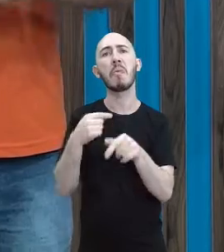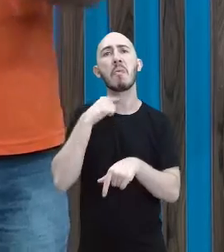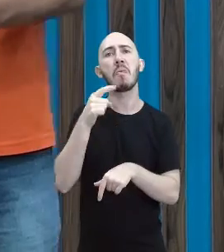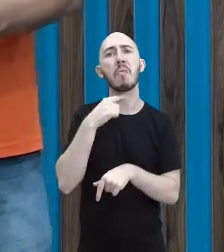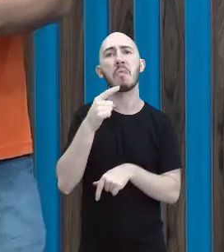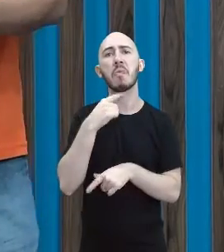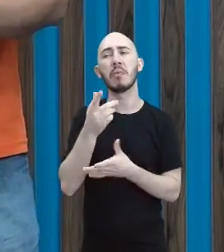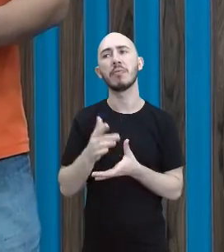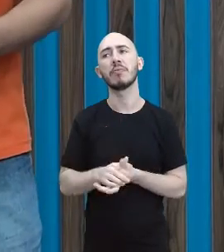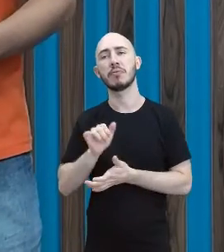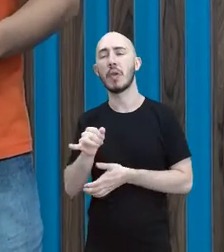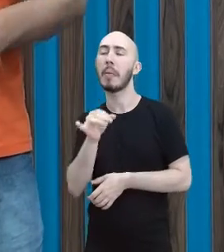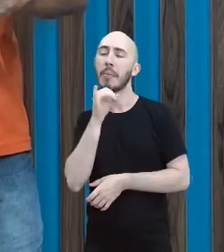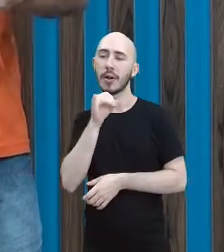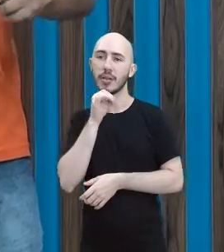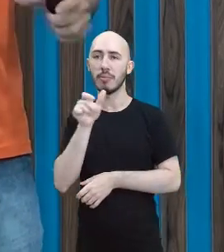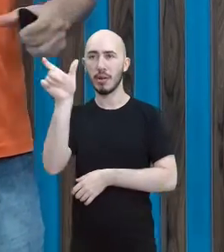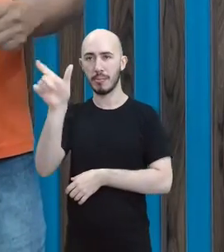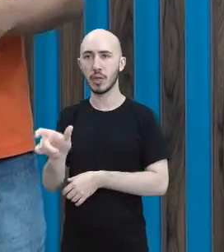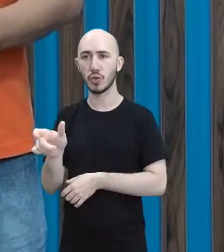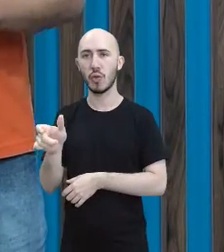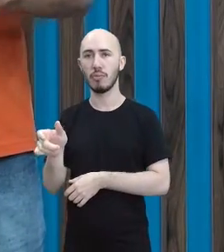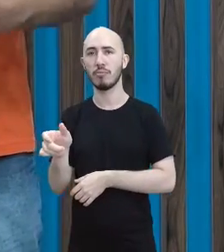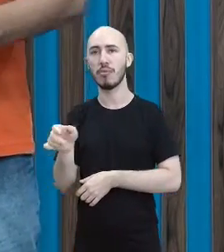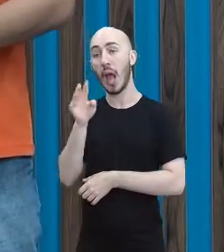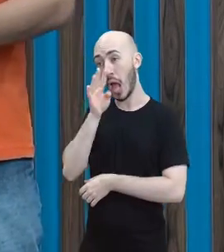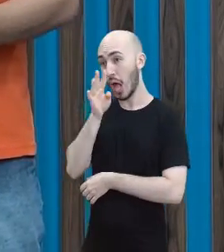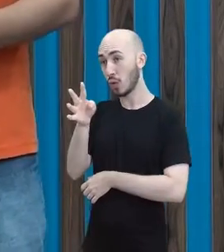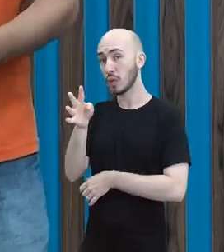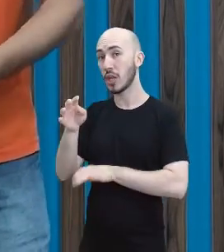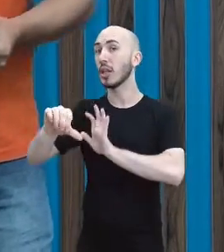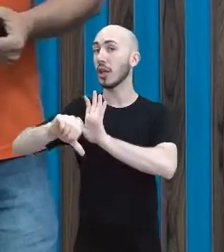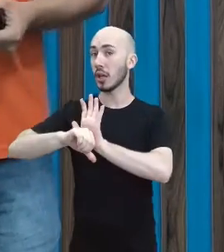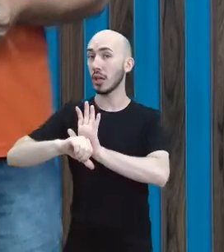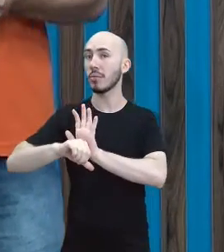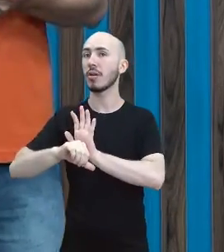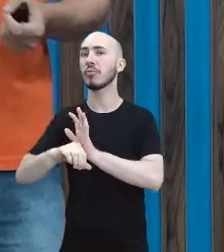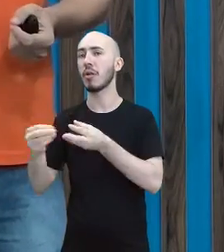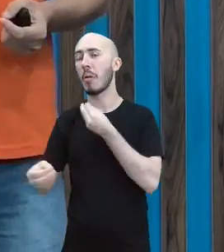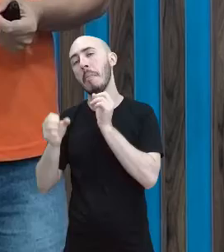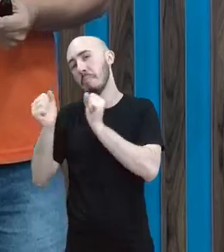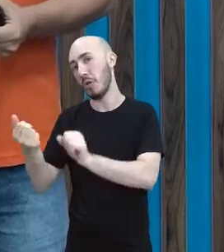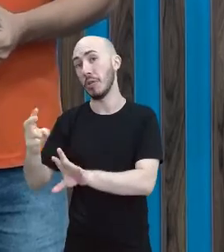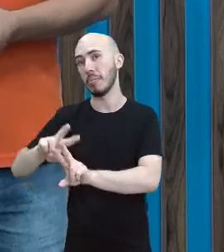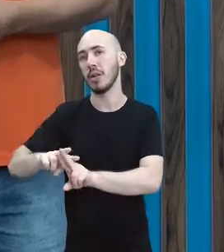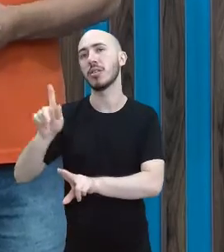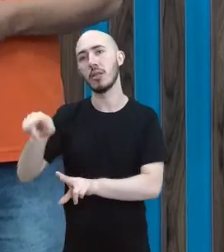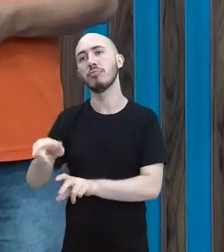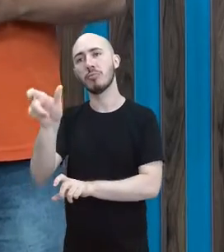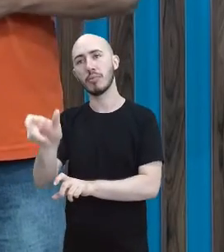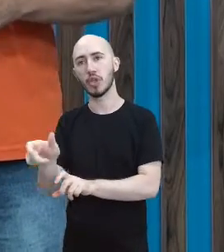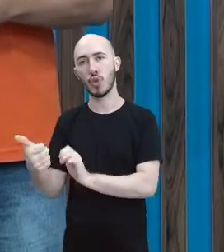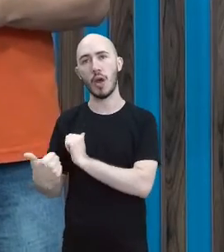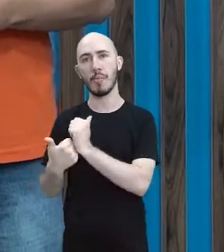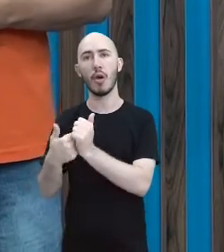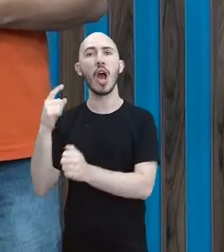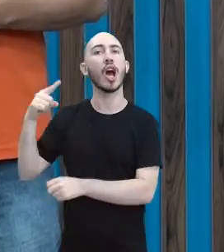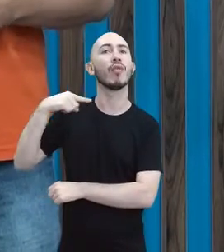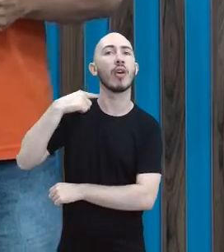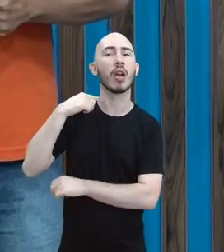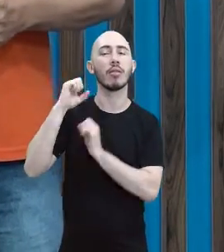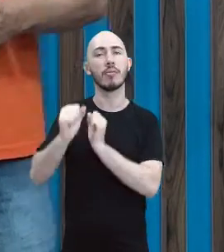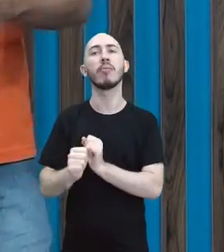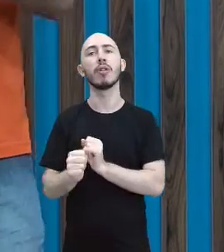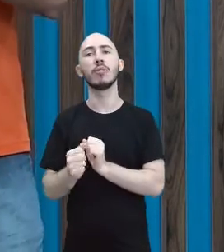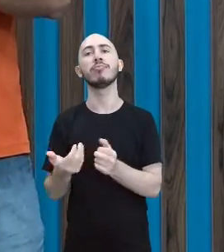sujeito é acusado de algo, né, então se faz um processo, o sujeito pode até ser preso, e o advogado ele dá entrada lá, né, com o habeas corpus, para